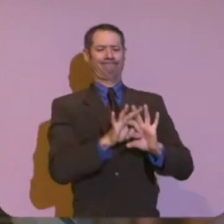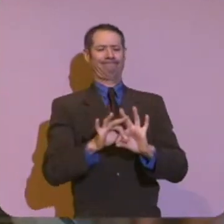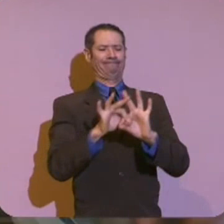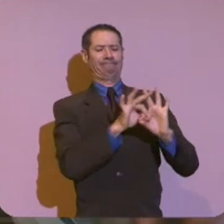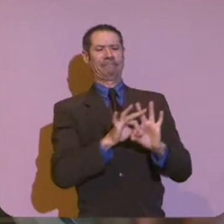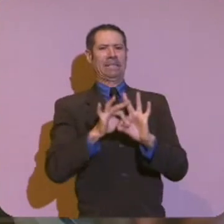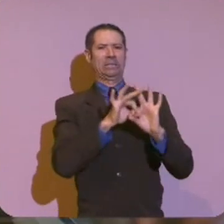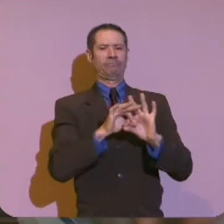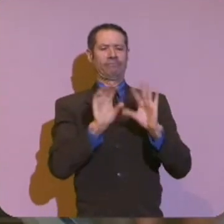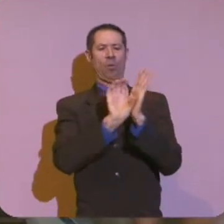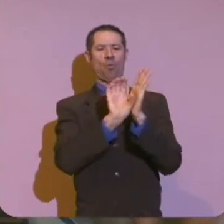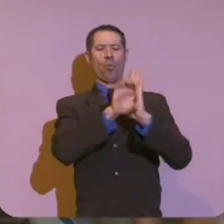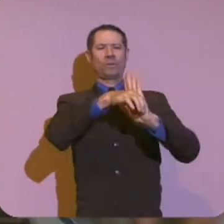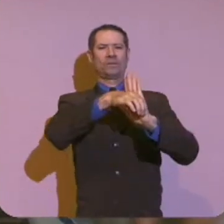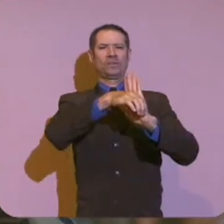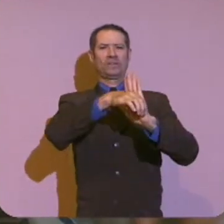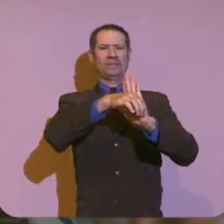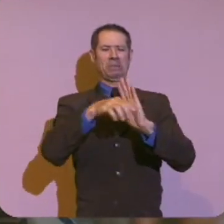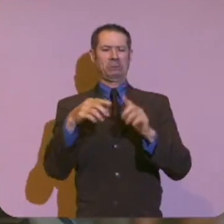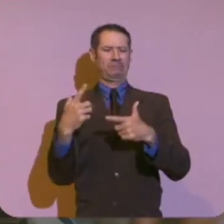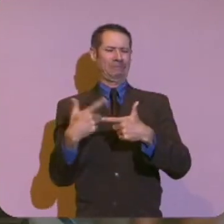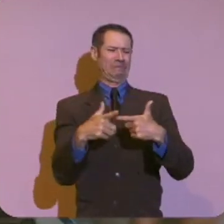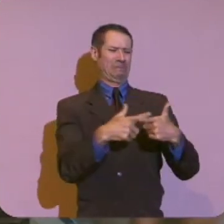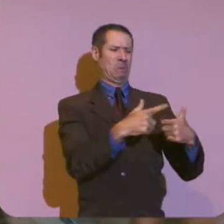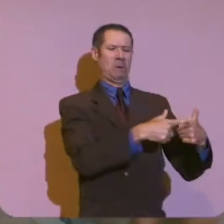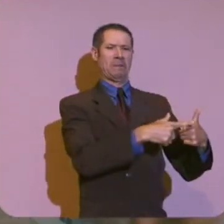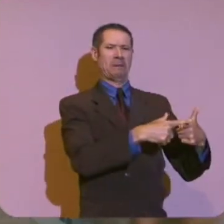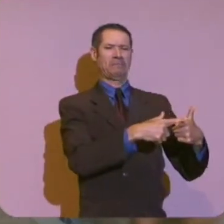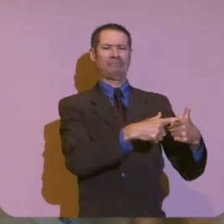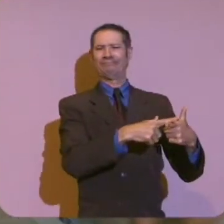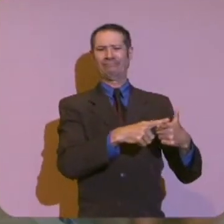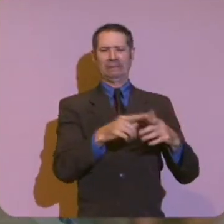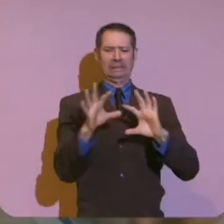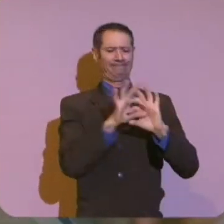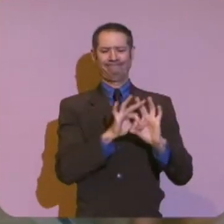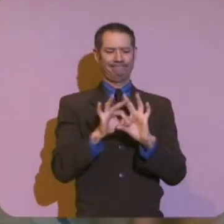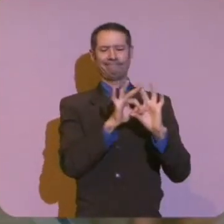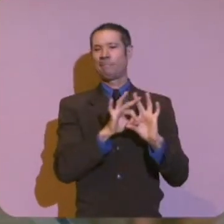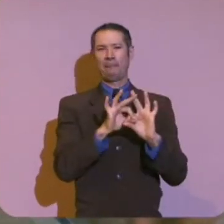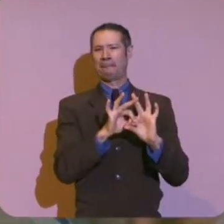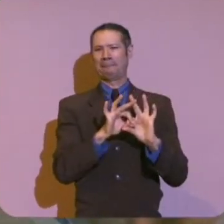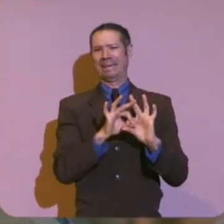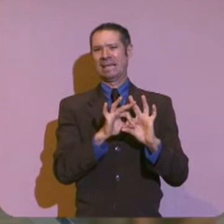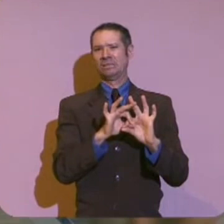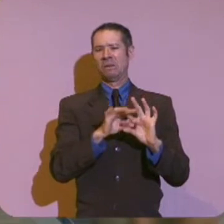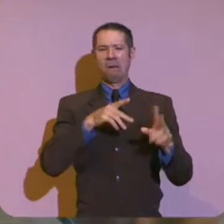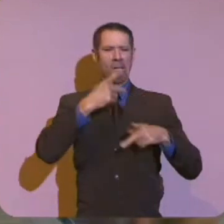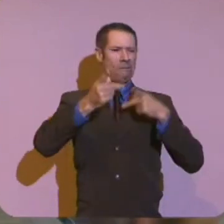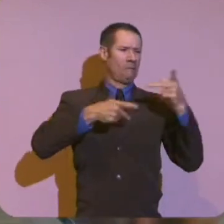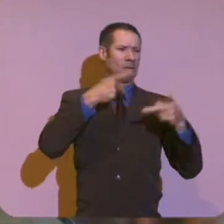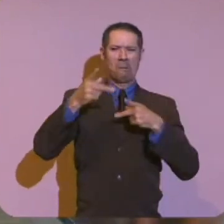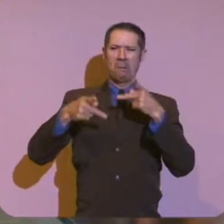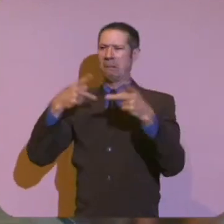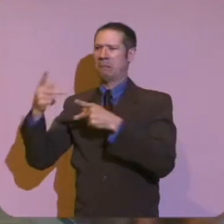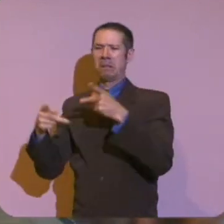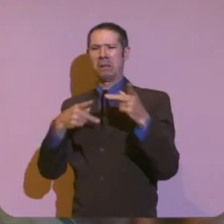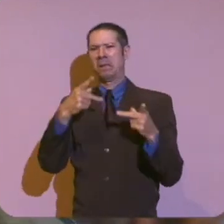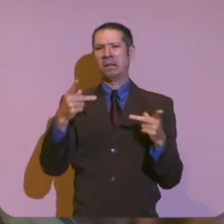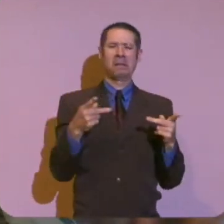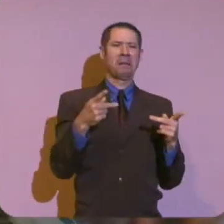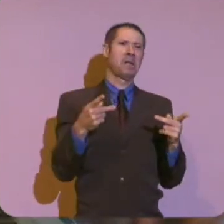ao conceito de causa e efeito, não está preso àquilo que se fala por aí de